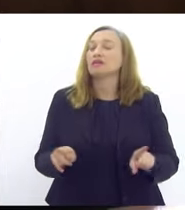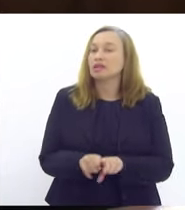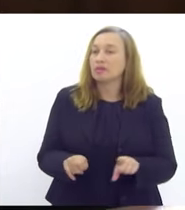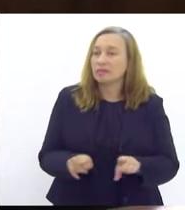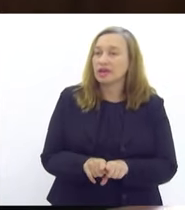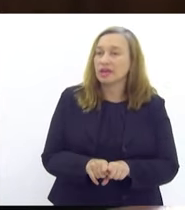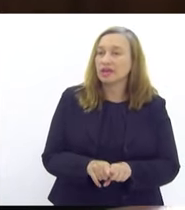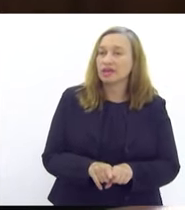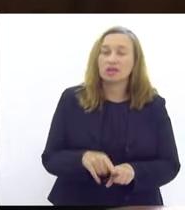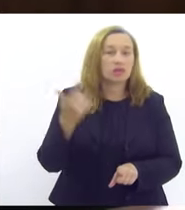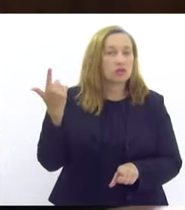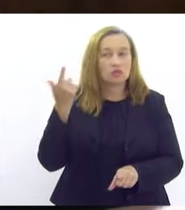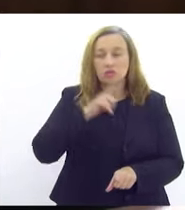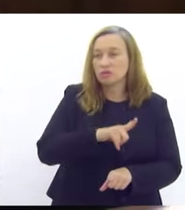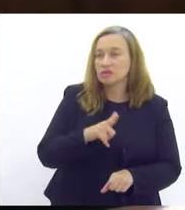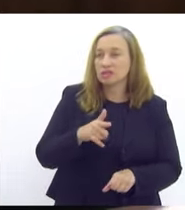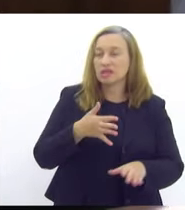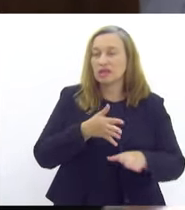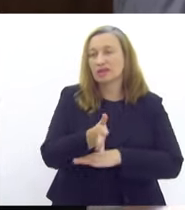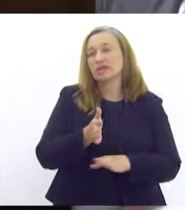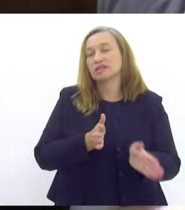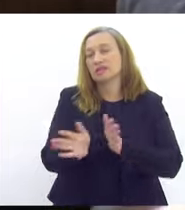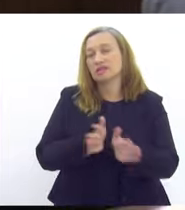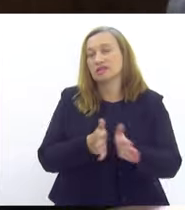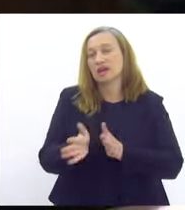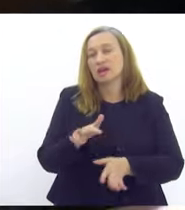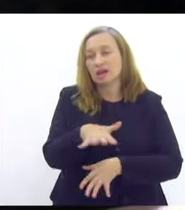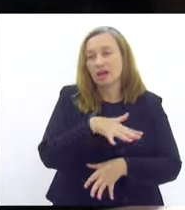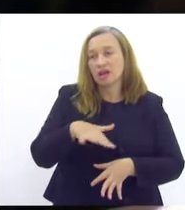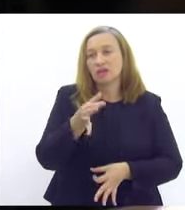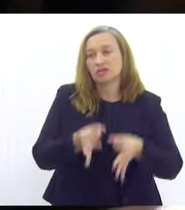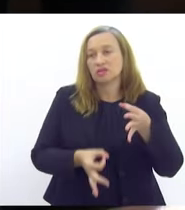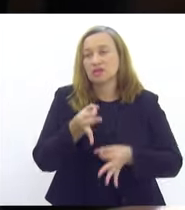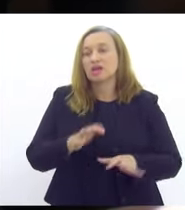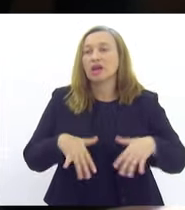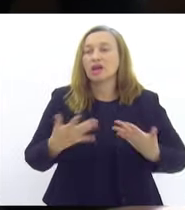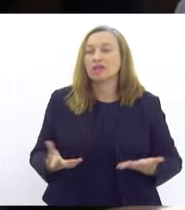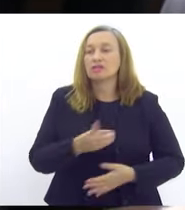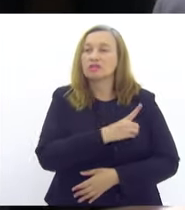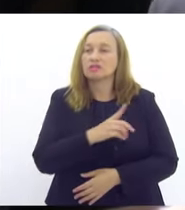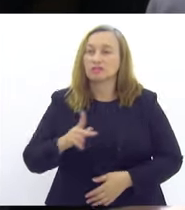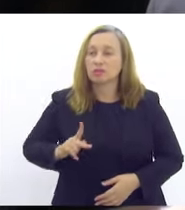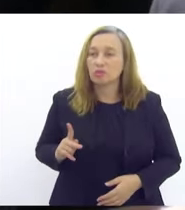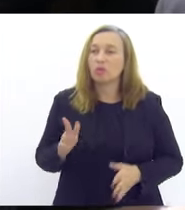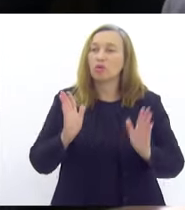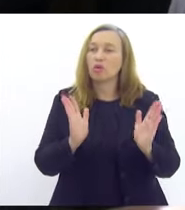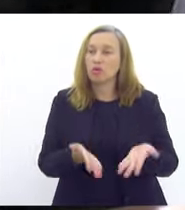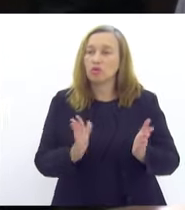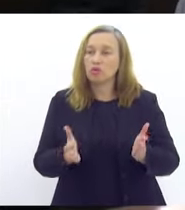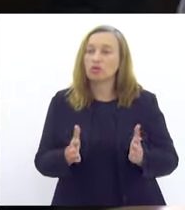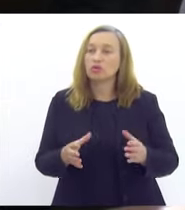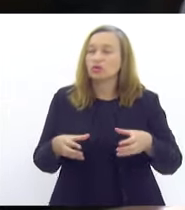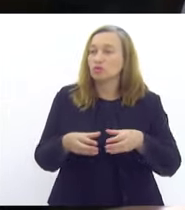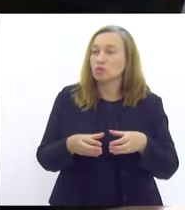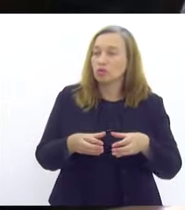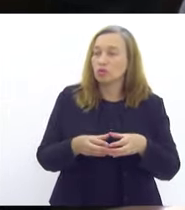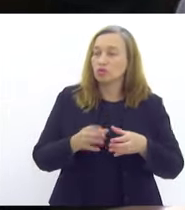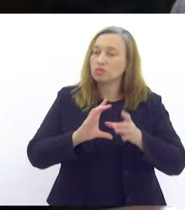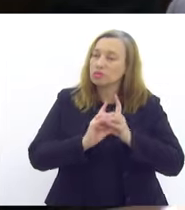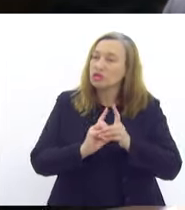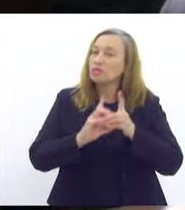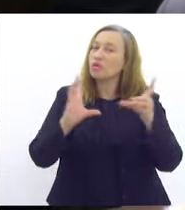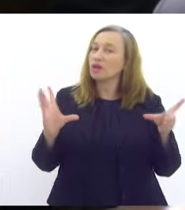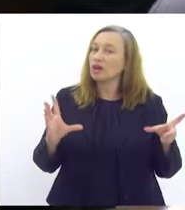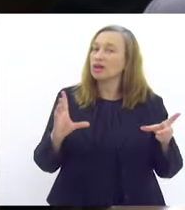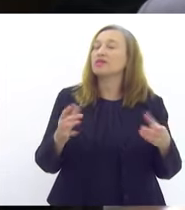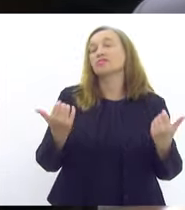assim, não conseguem acessar o sistema de justiça. Então, a Defensoria Pública hoje é um dos órgãos democráticos